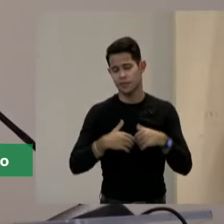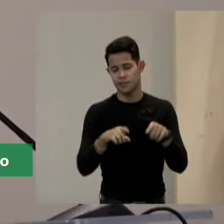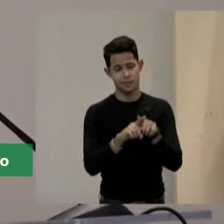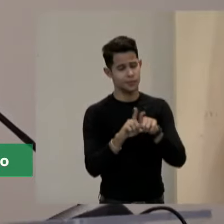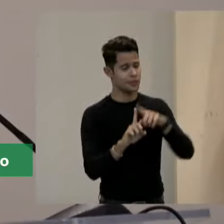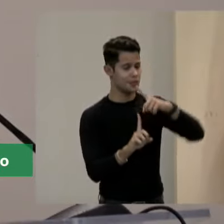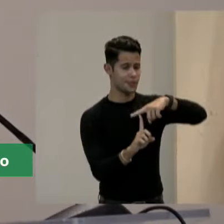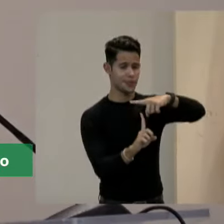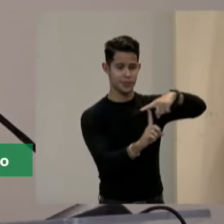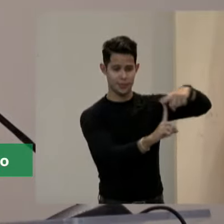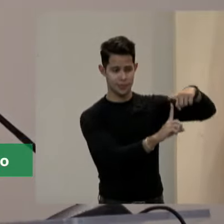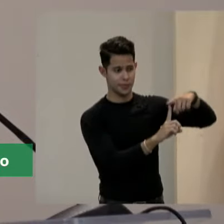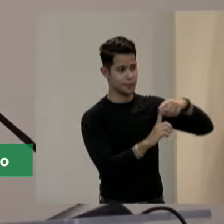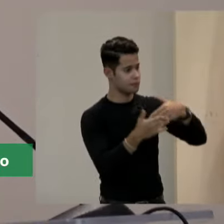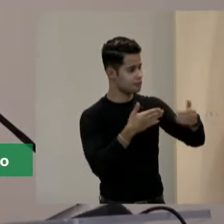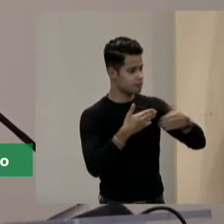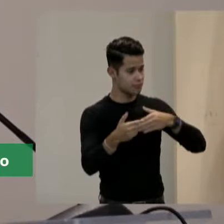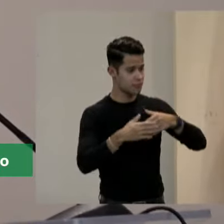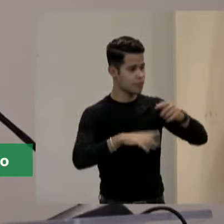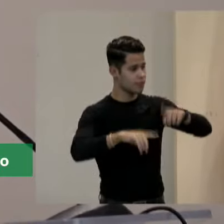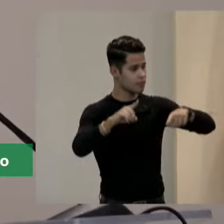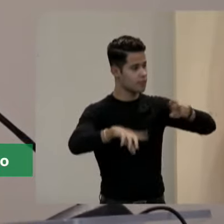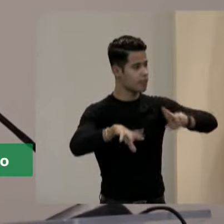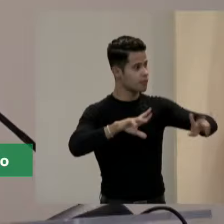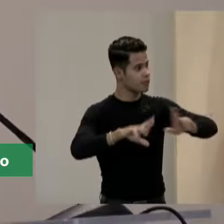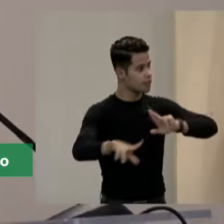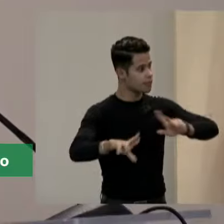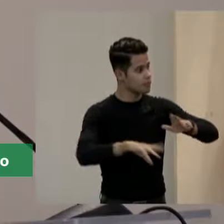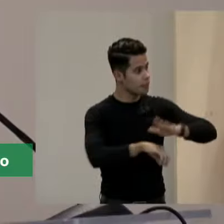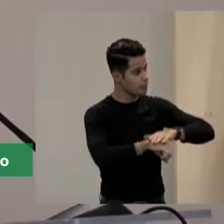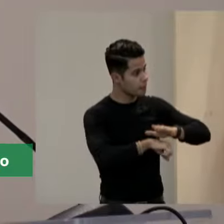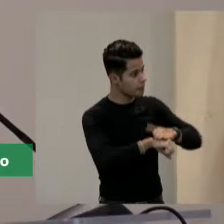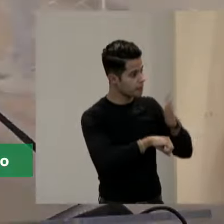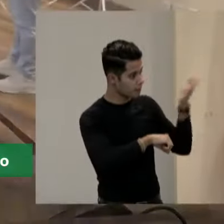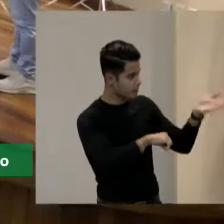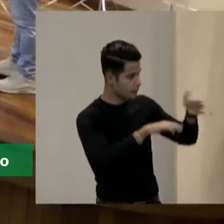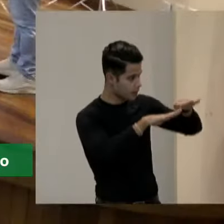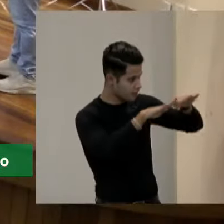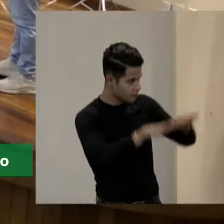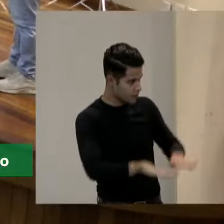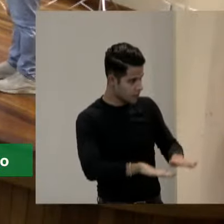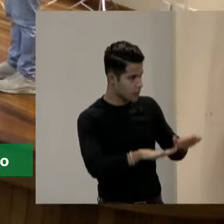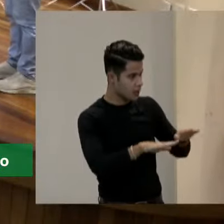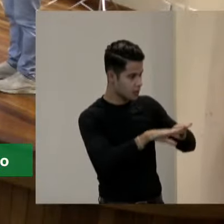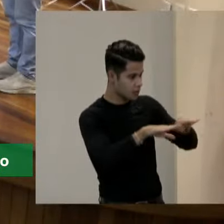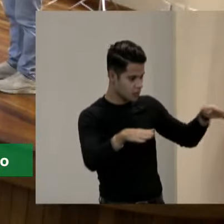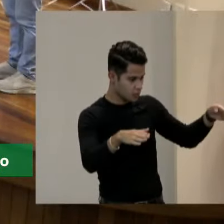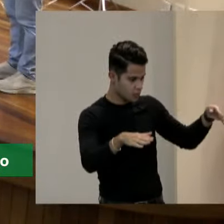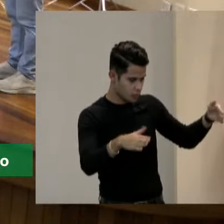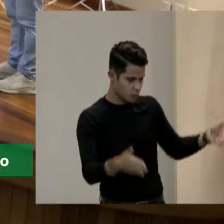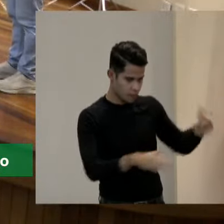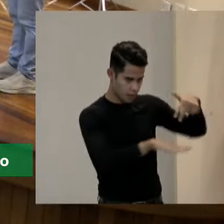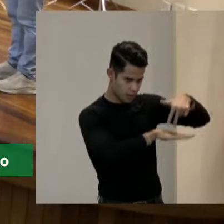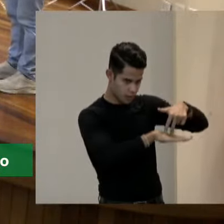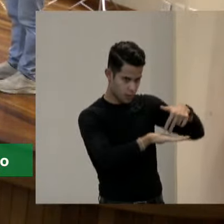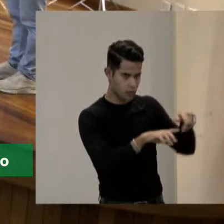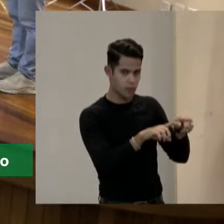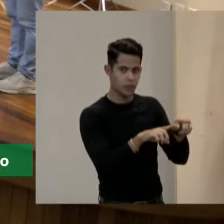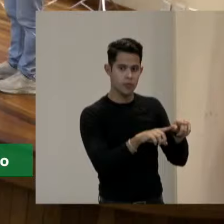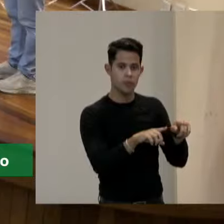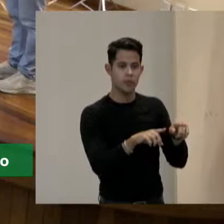de condições. Convido você, Sebastião, a ficar no palco conosco. Convido, diga